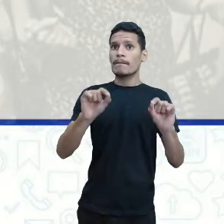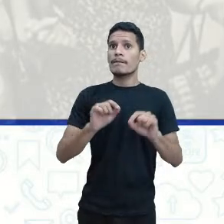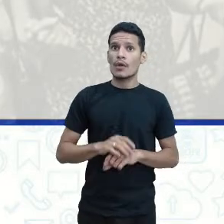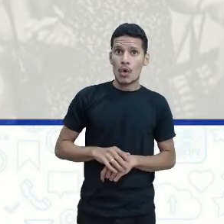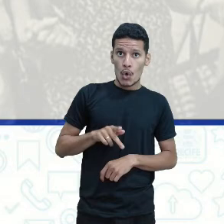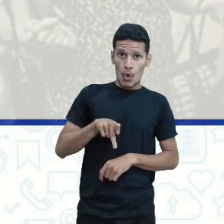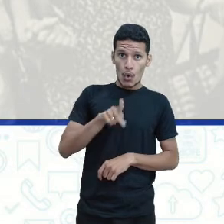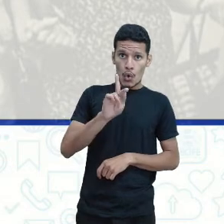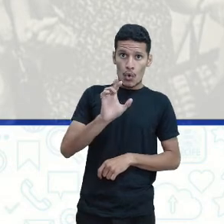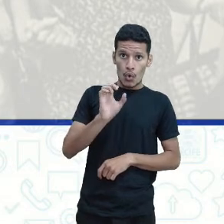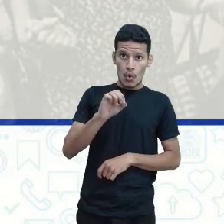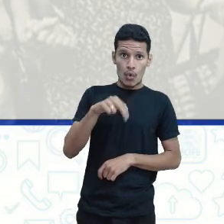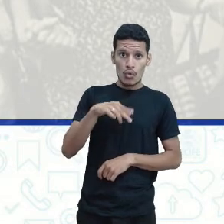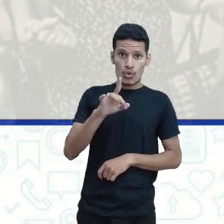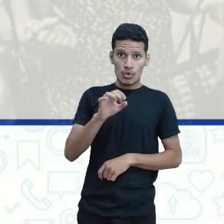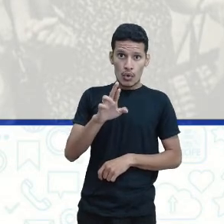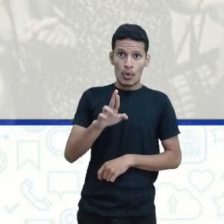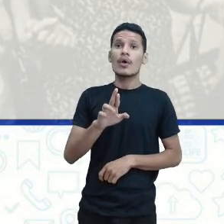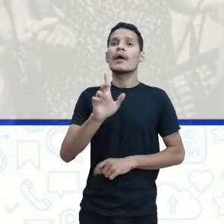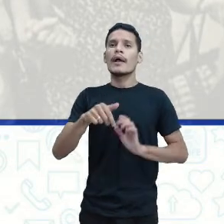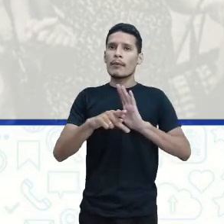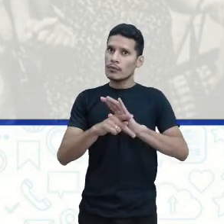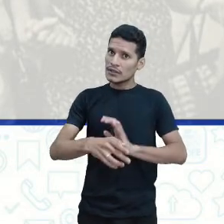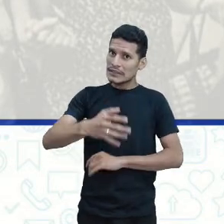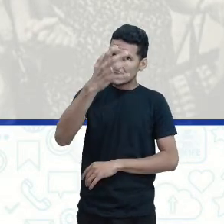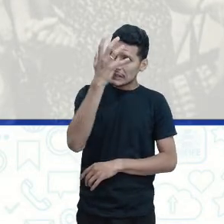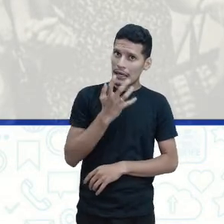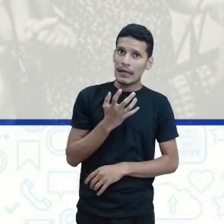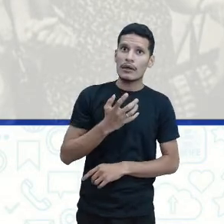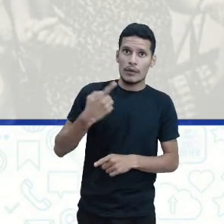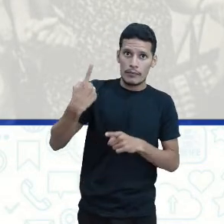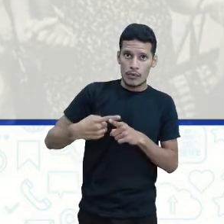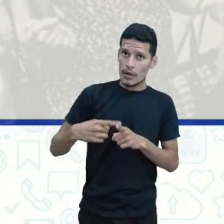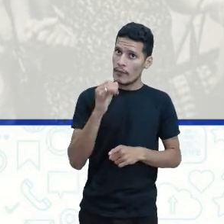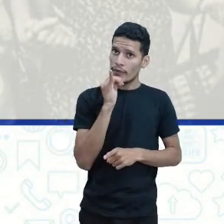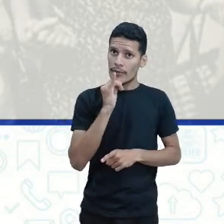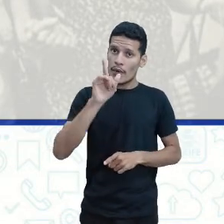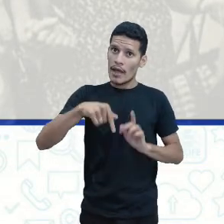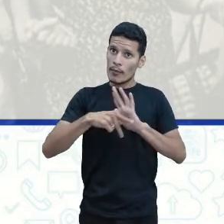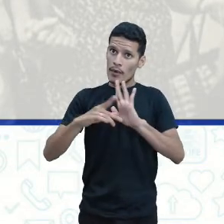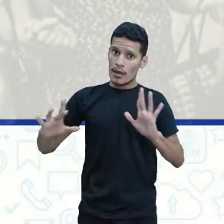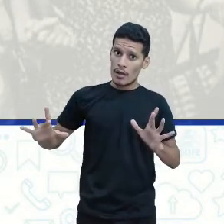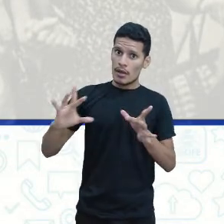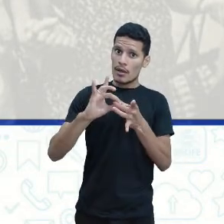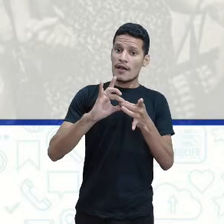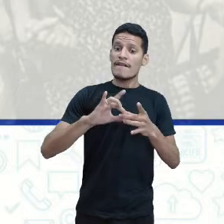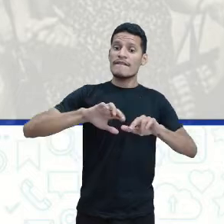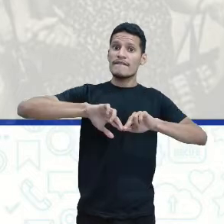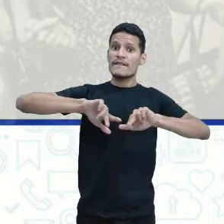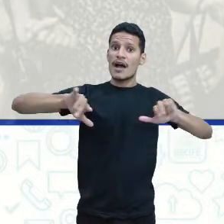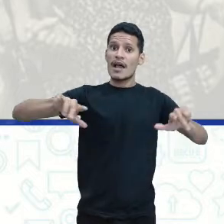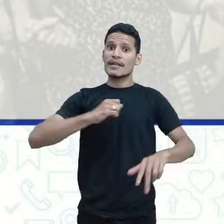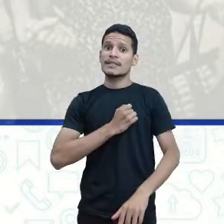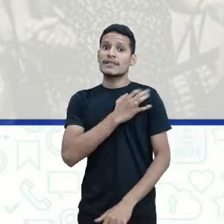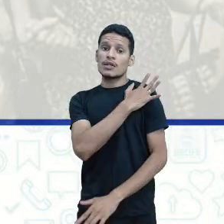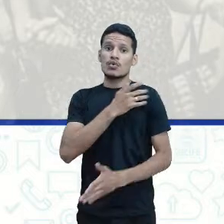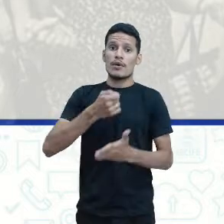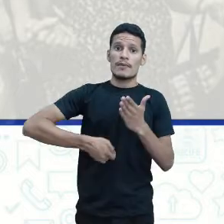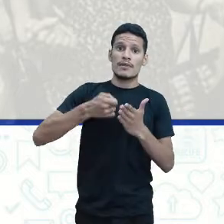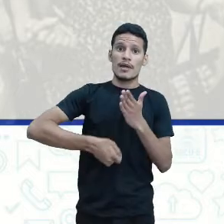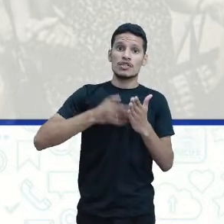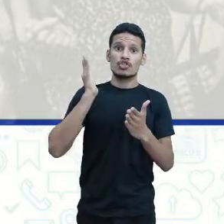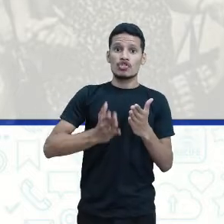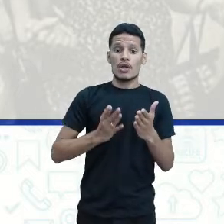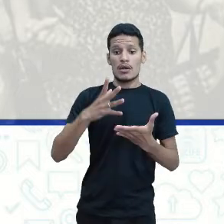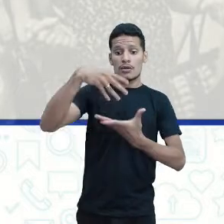essa Operação Condor, ela de fato é uma coisa muito séria, porque acabou se constituindo uma aliança entre as várias ditaduras militares que existiram